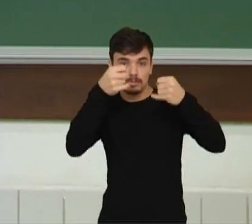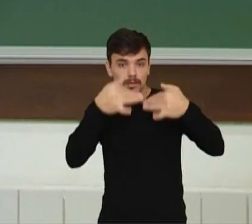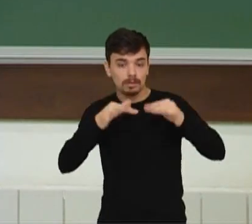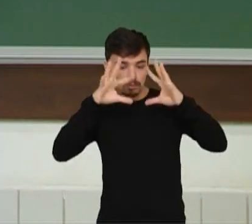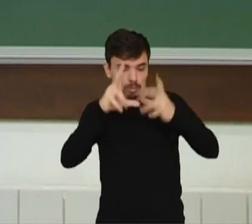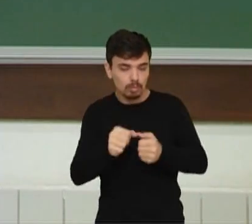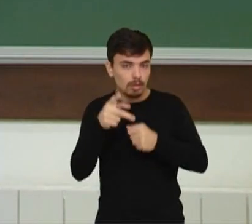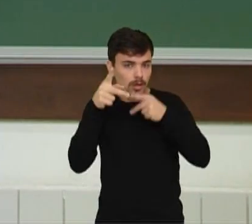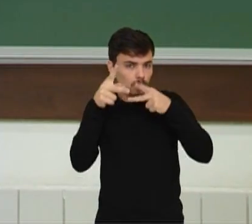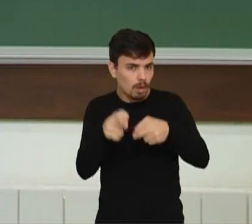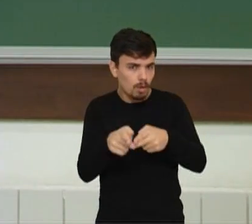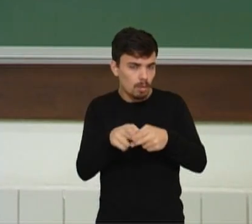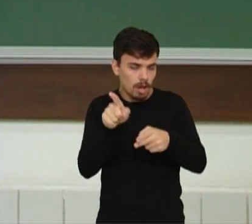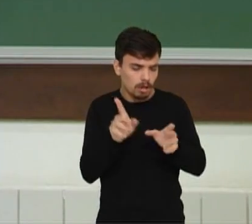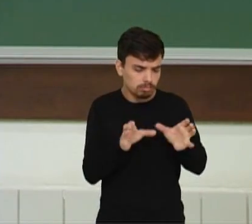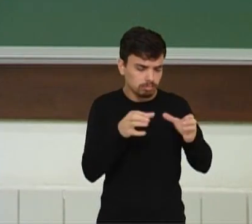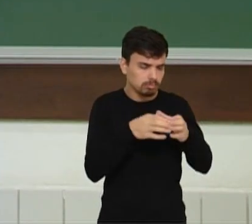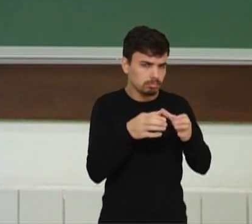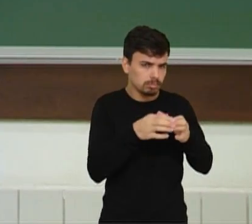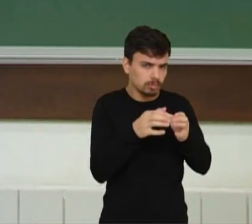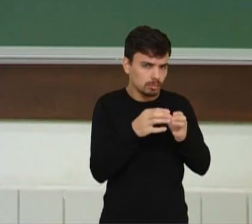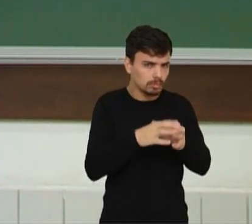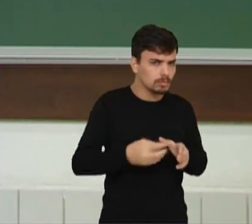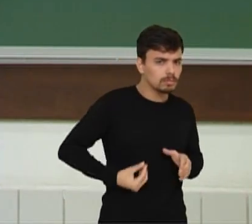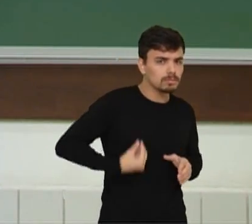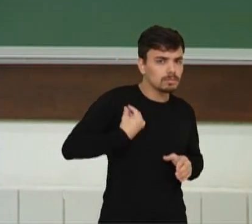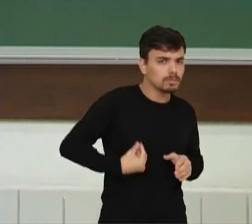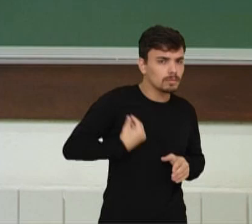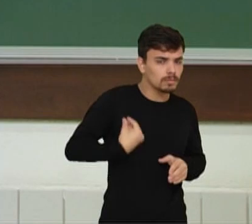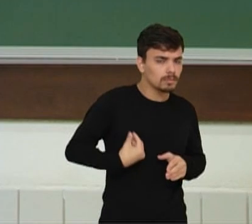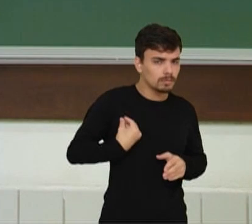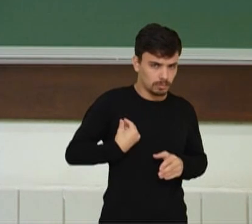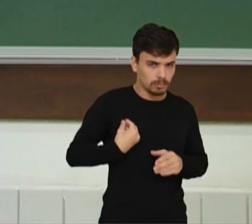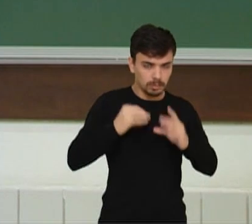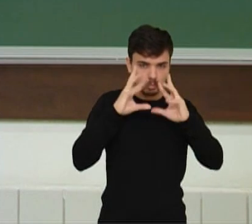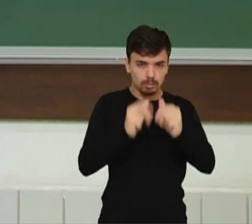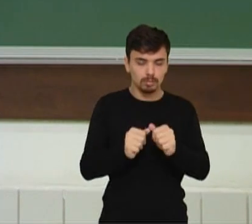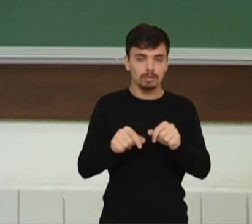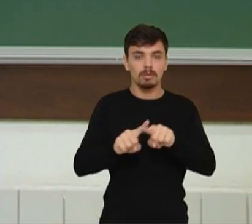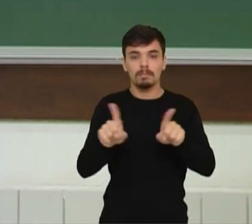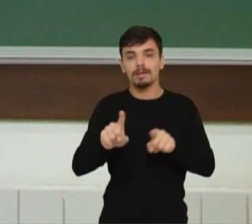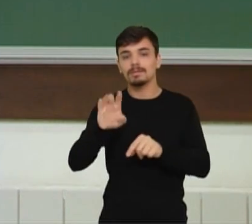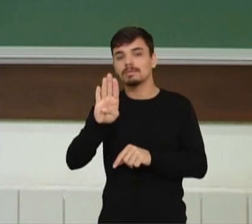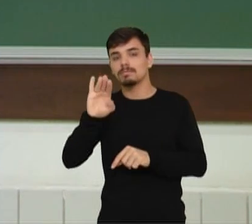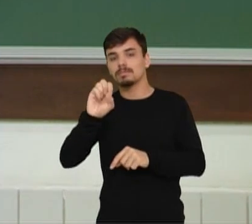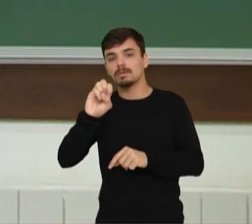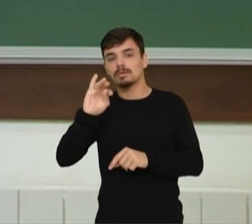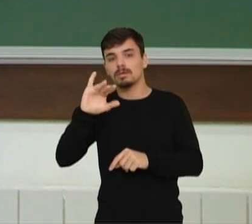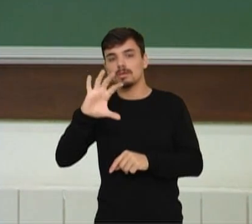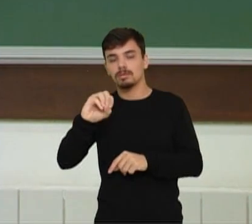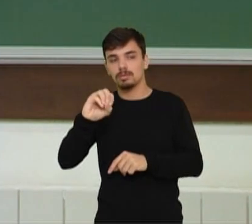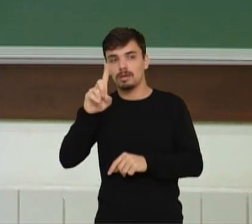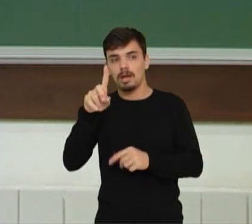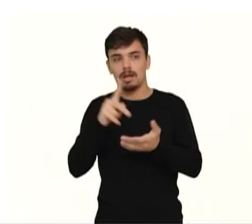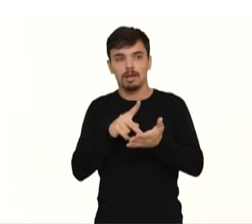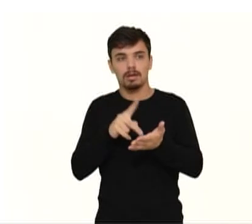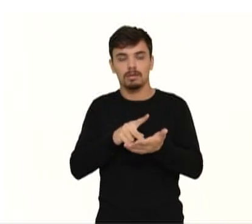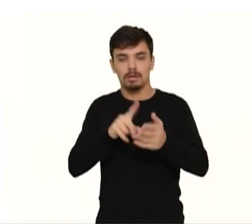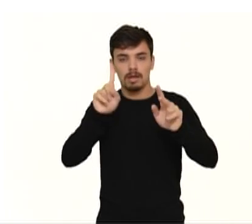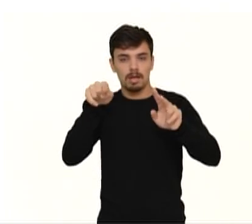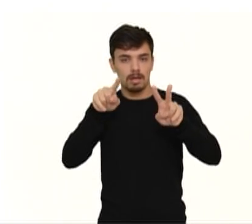estou falando do conjunto de seres vivos de uma determinada região. Quando eu estou falando dos fatores bióticos de uma região, eu estou falando, na verdade, de